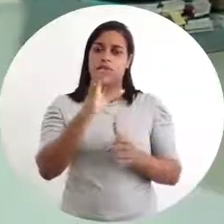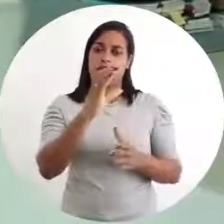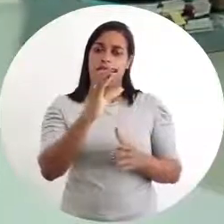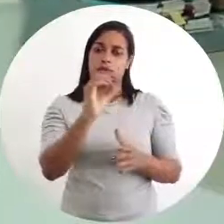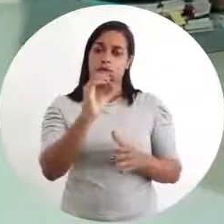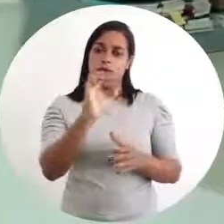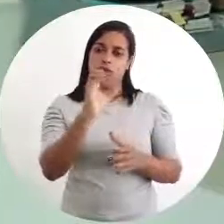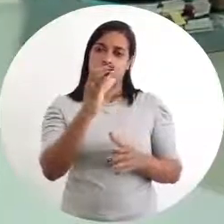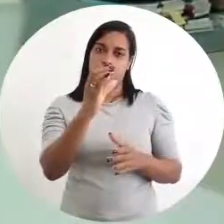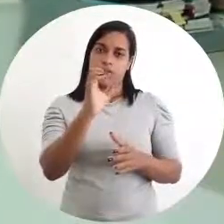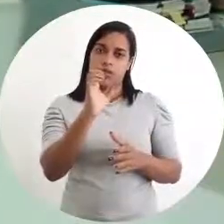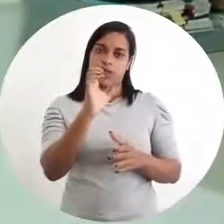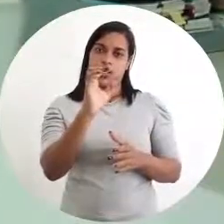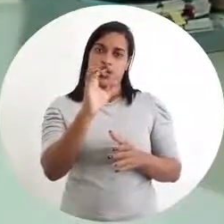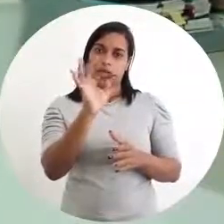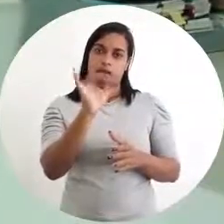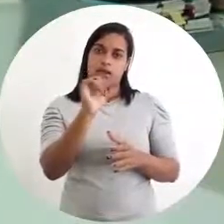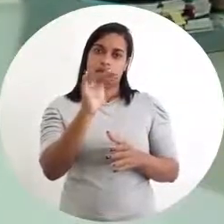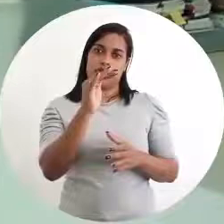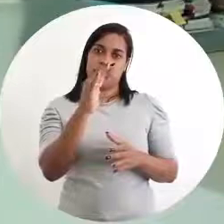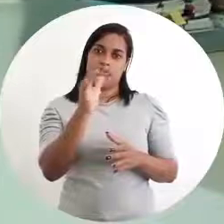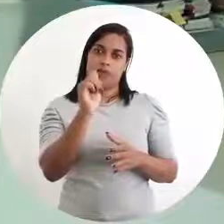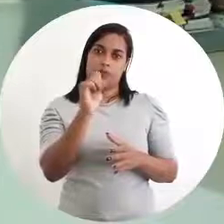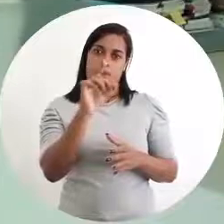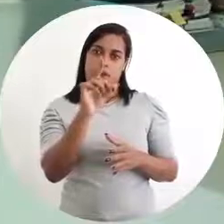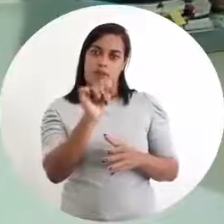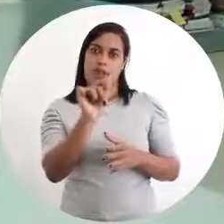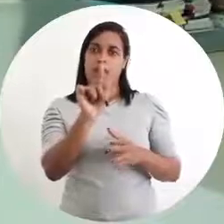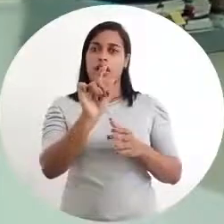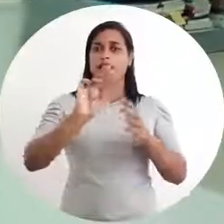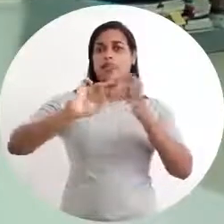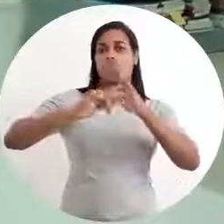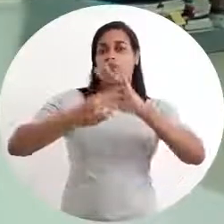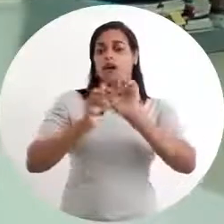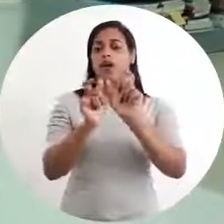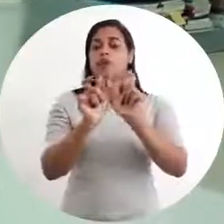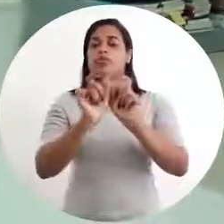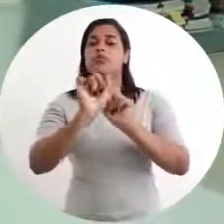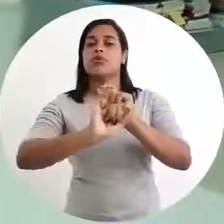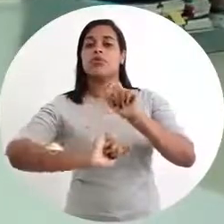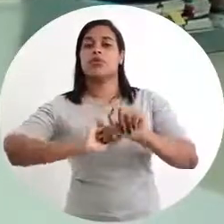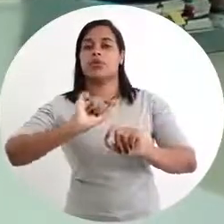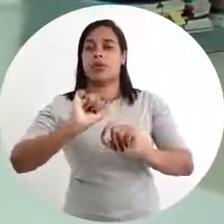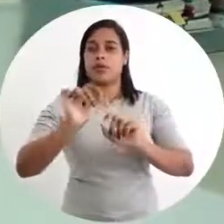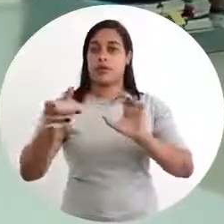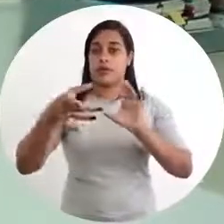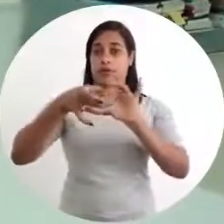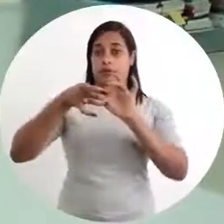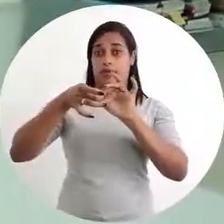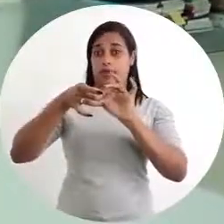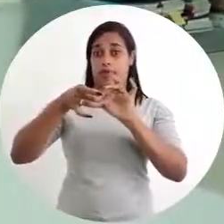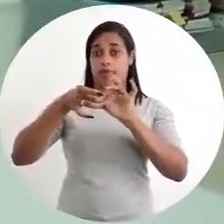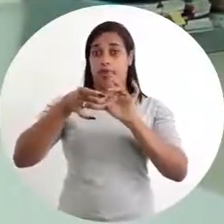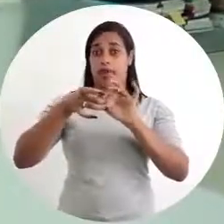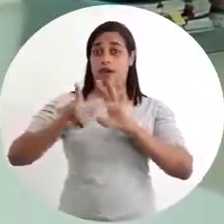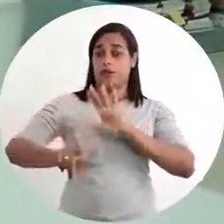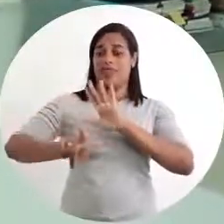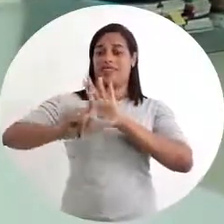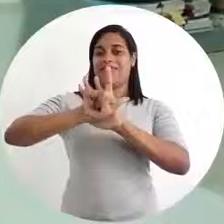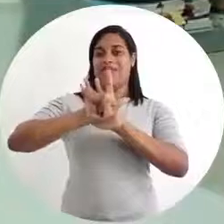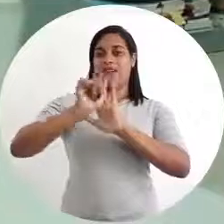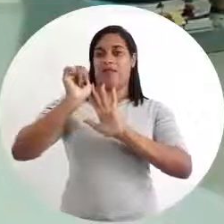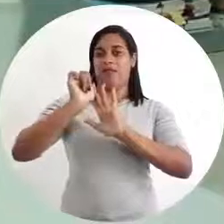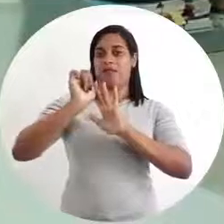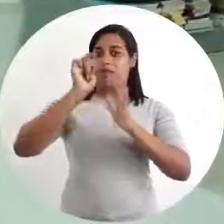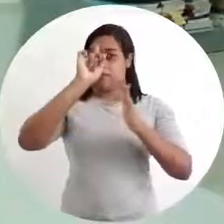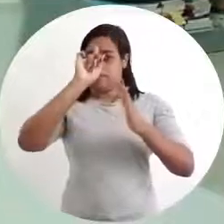coercitividade, ou mais especificamente o termo coercitivo. Esse termo está ligado ao imperativo da lei, né, ou